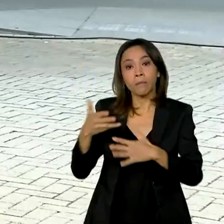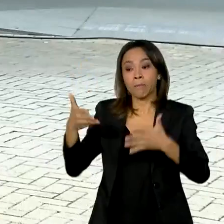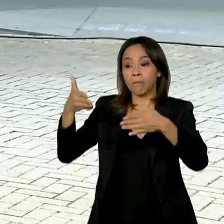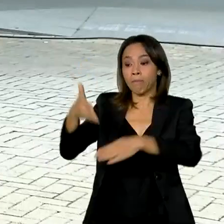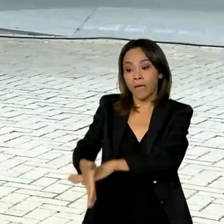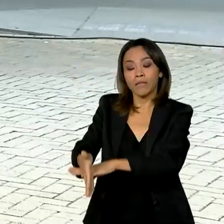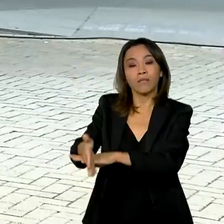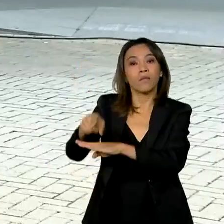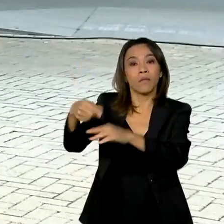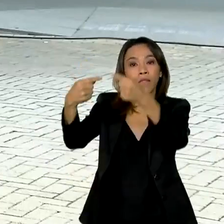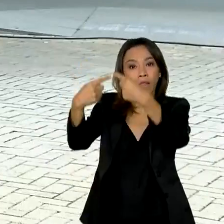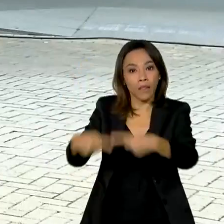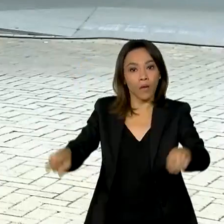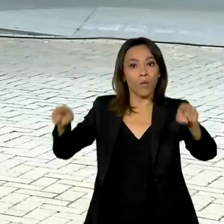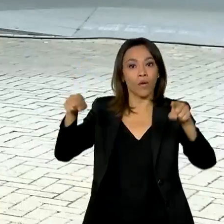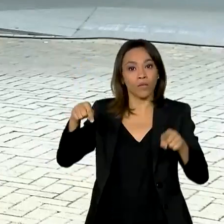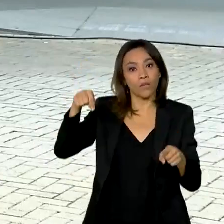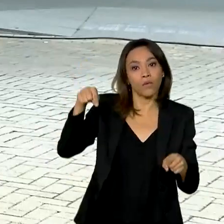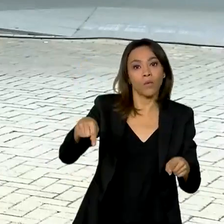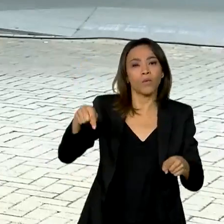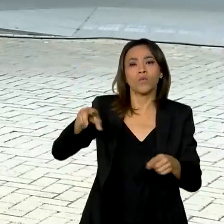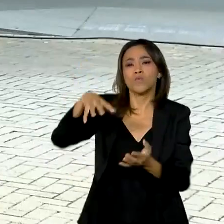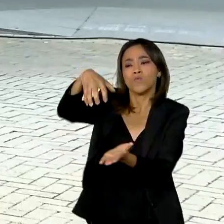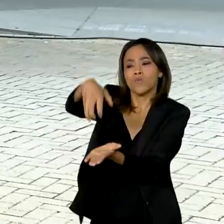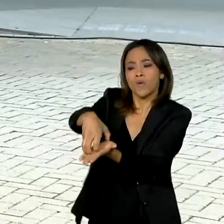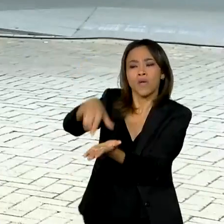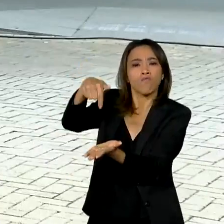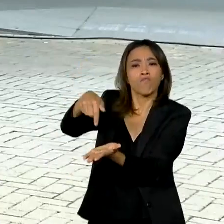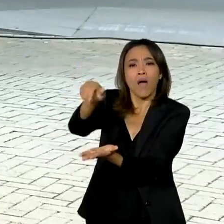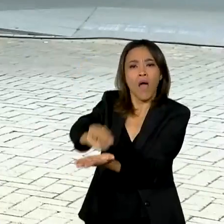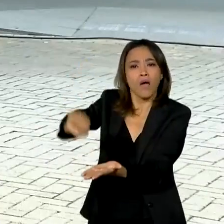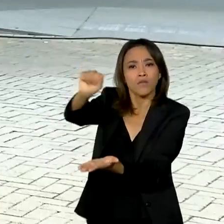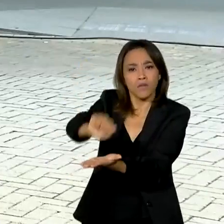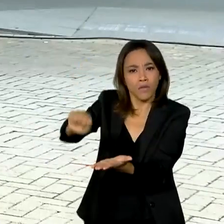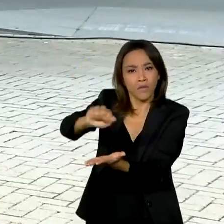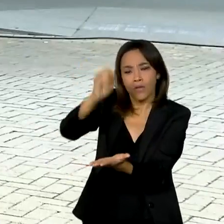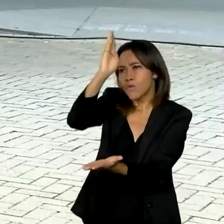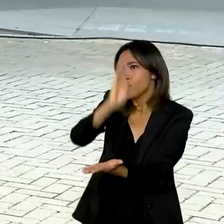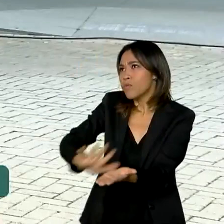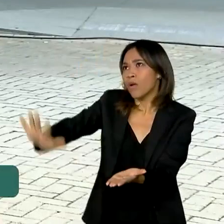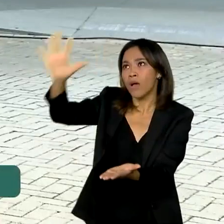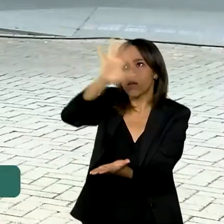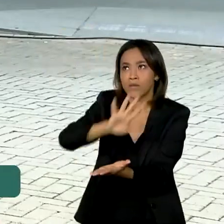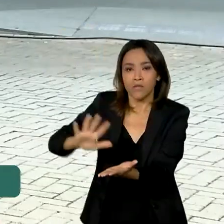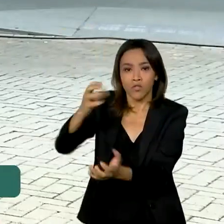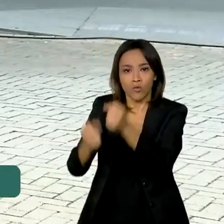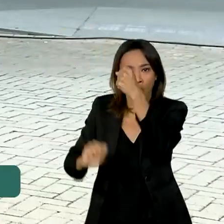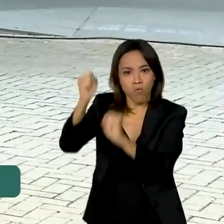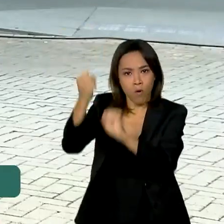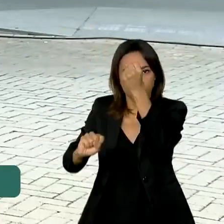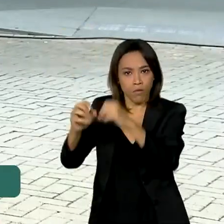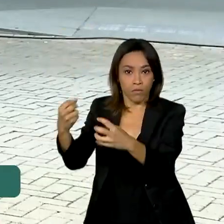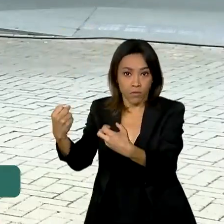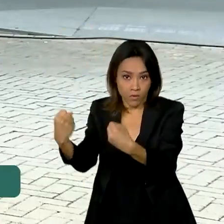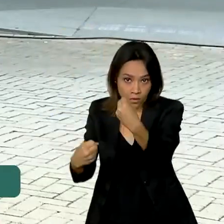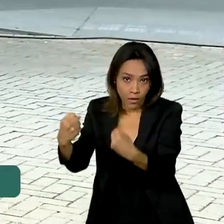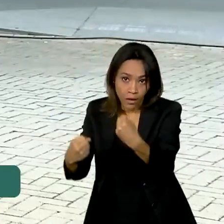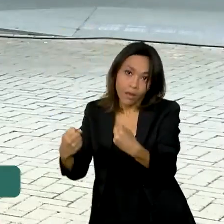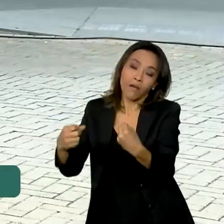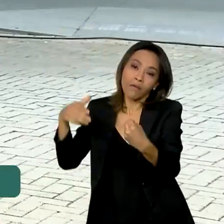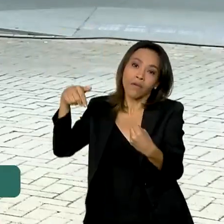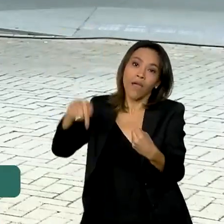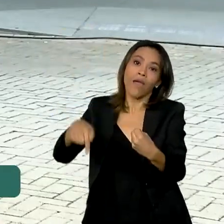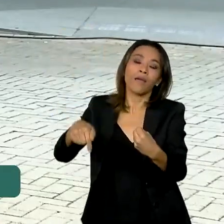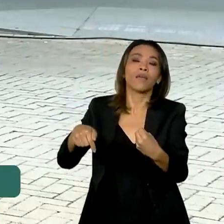nova sede da Anfávia, a Associação Nacional dos Fabricantes de Veículos Automotores, que acontece aqui na